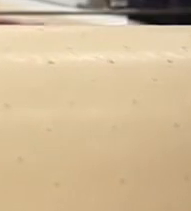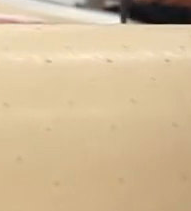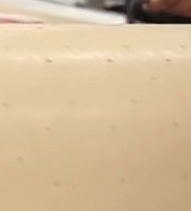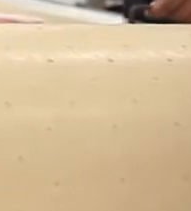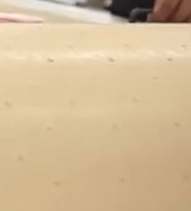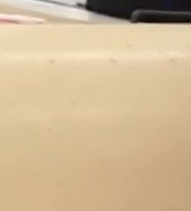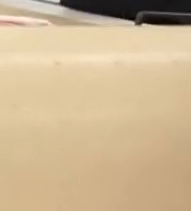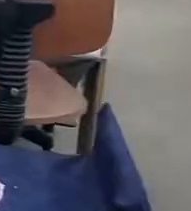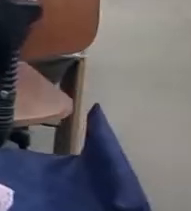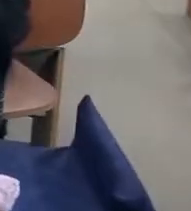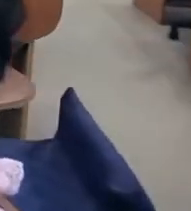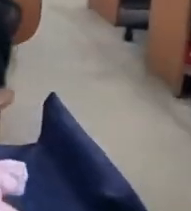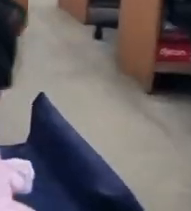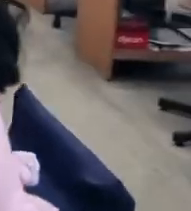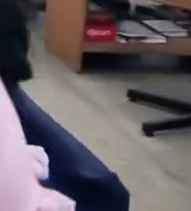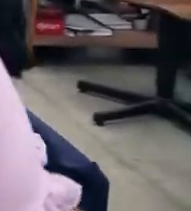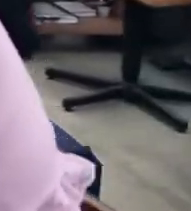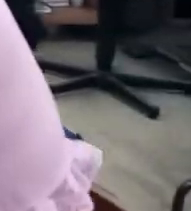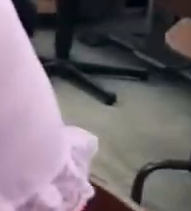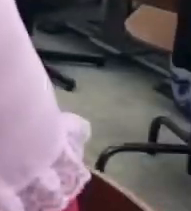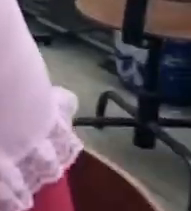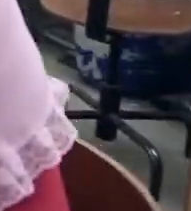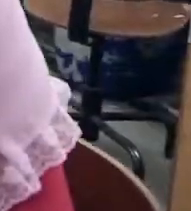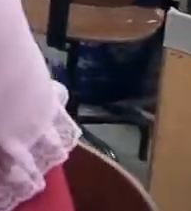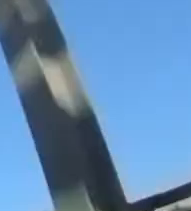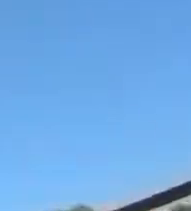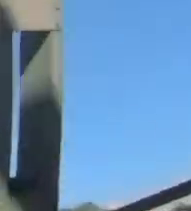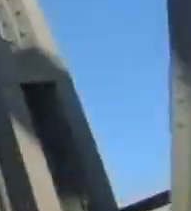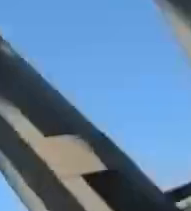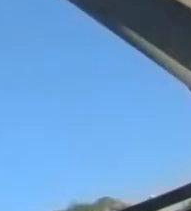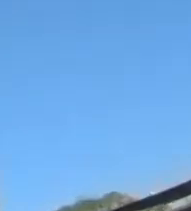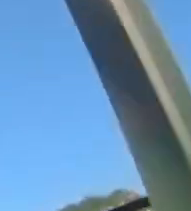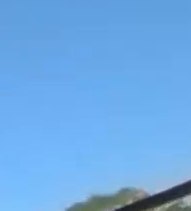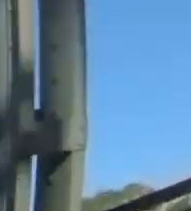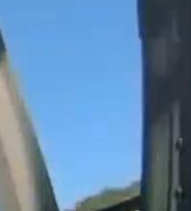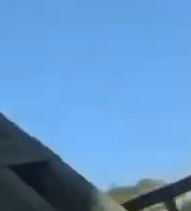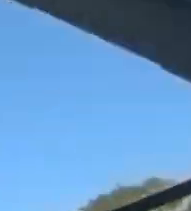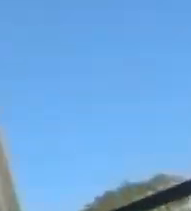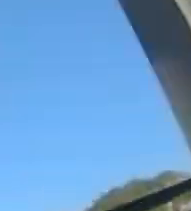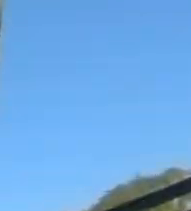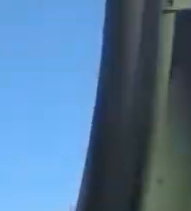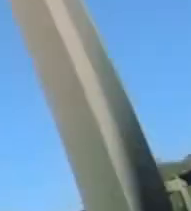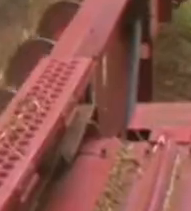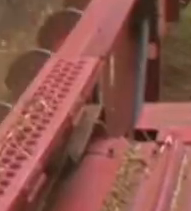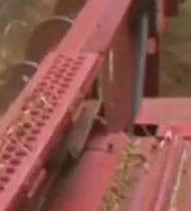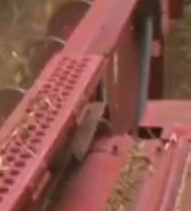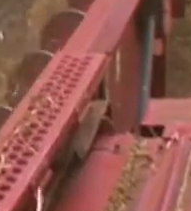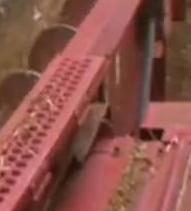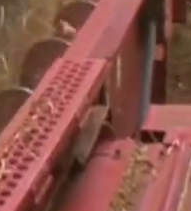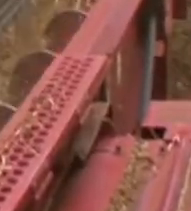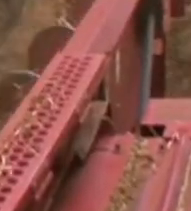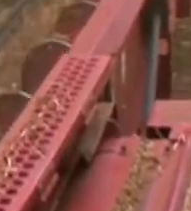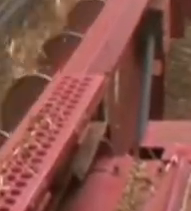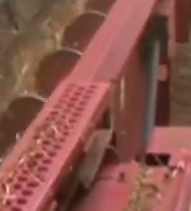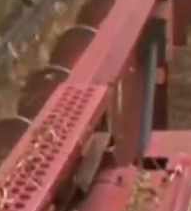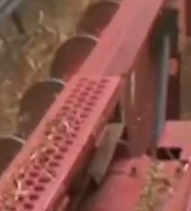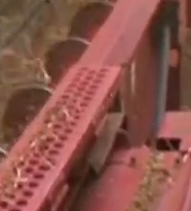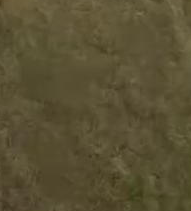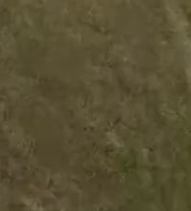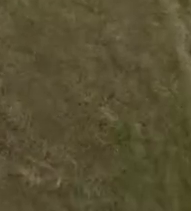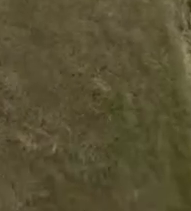do povo nas epopeias. Fuja a luz da redenção.